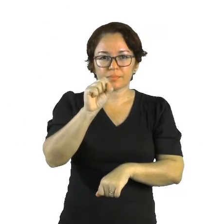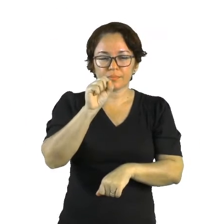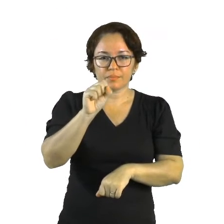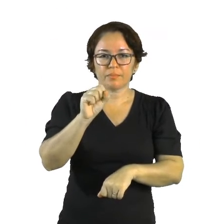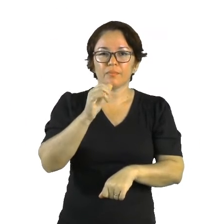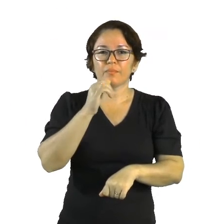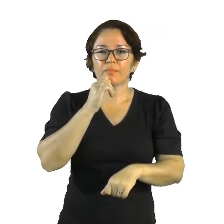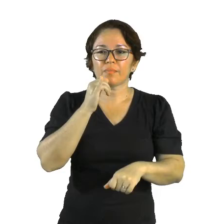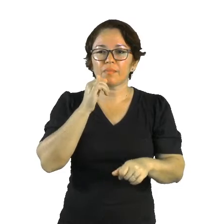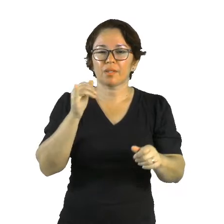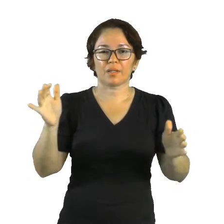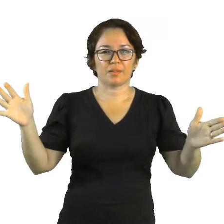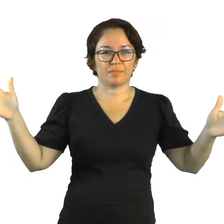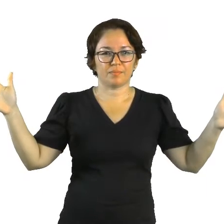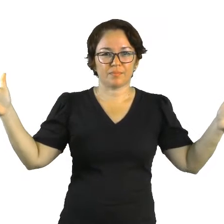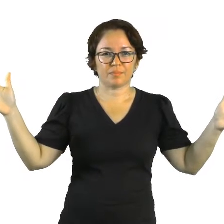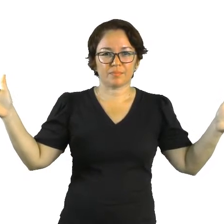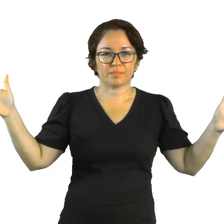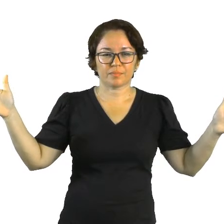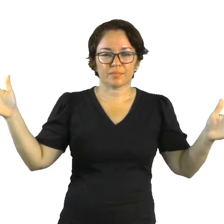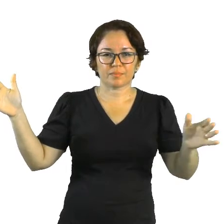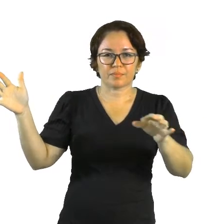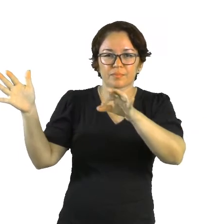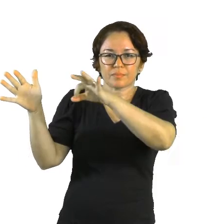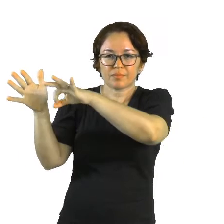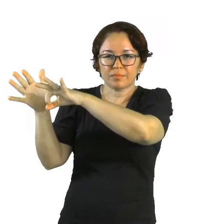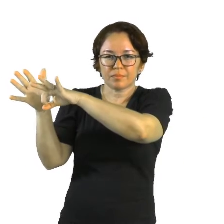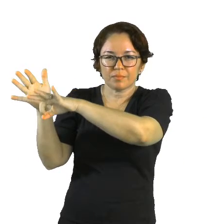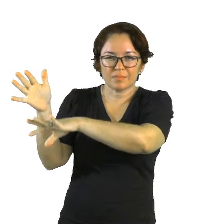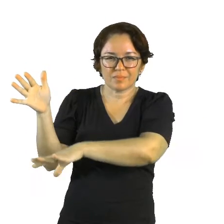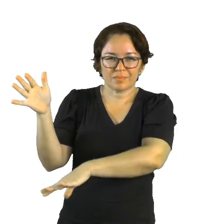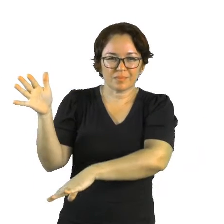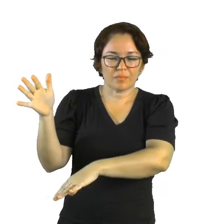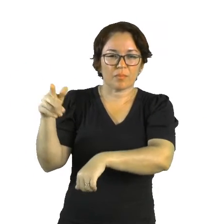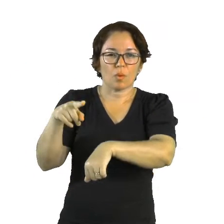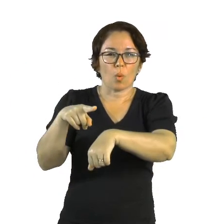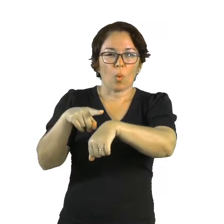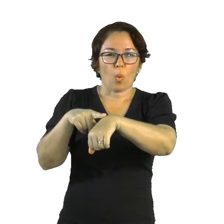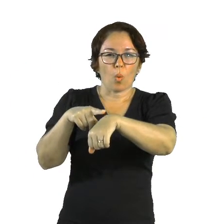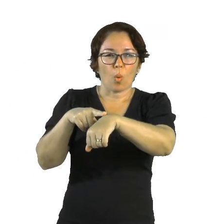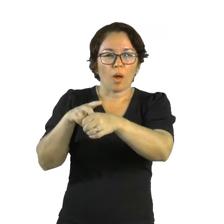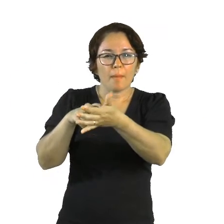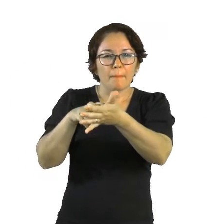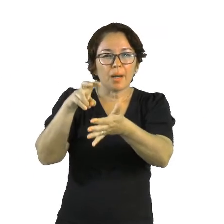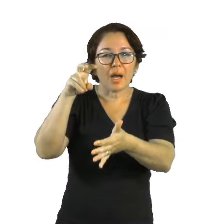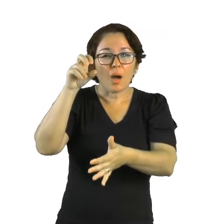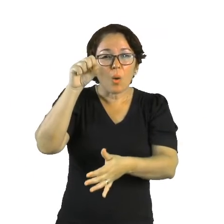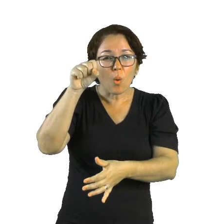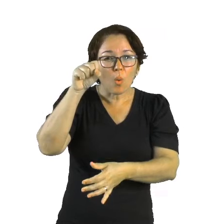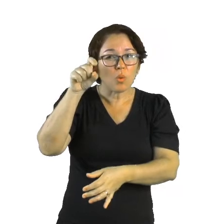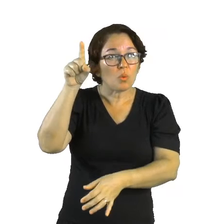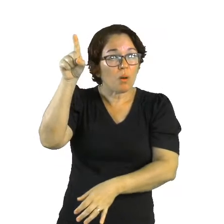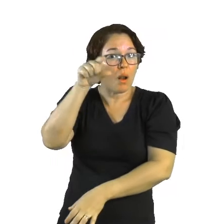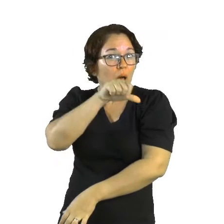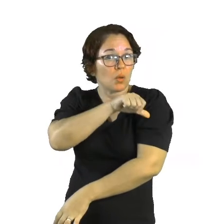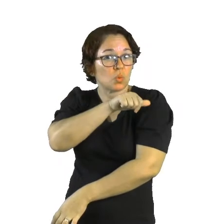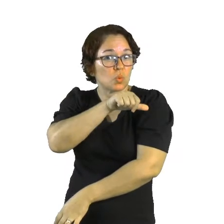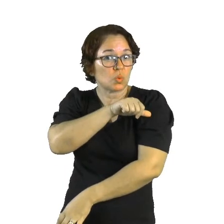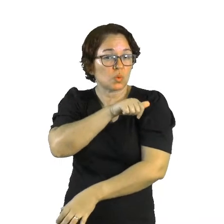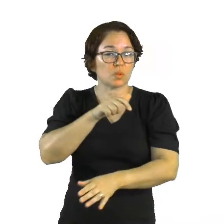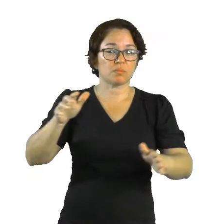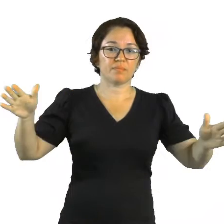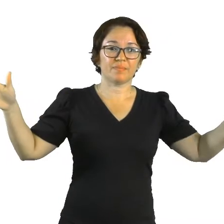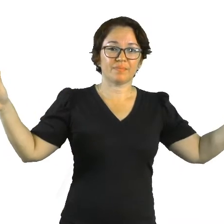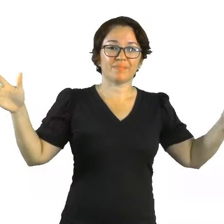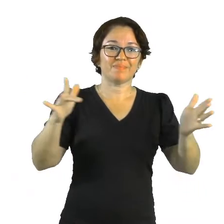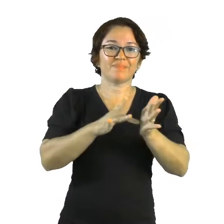dedo anular direito do Cristo Redentor, no Rio de Janeiro. Seus restos não